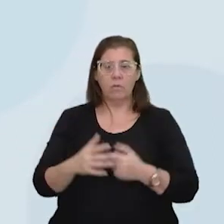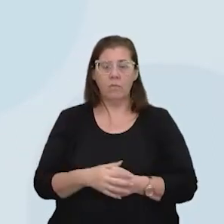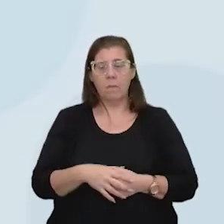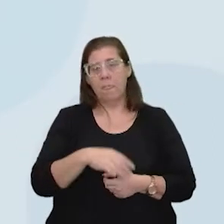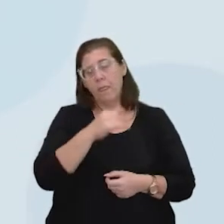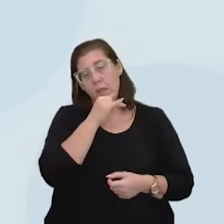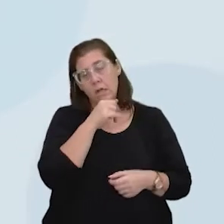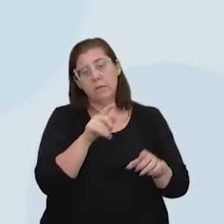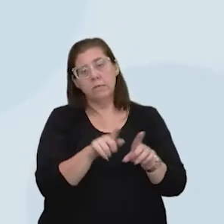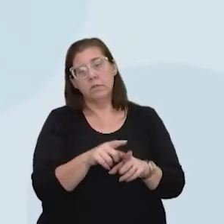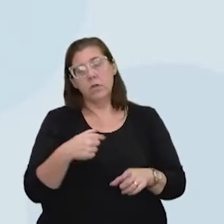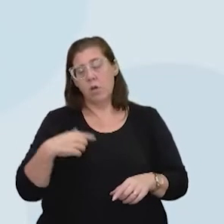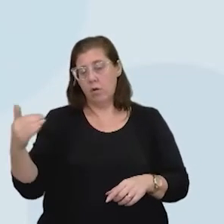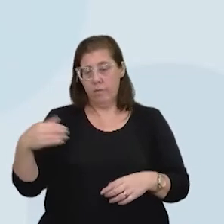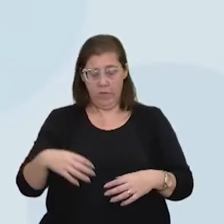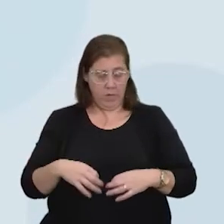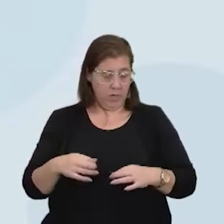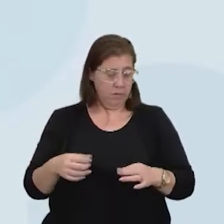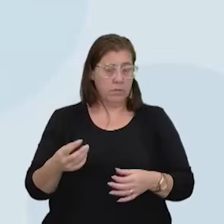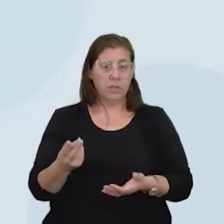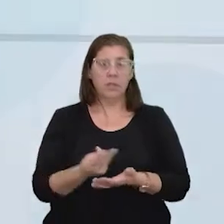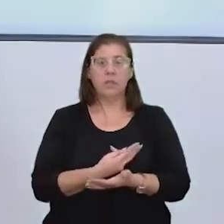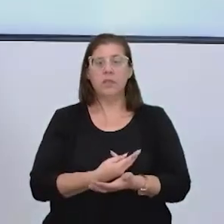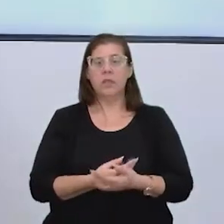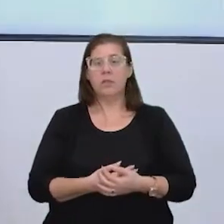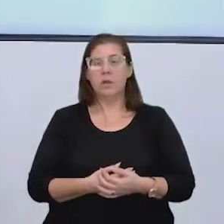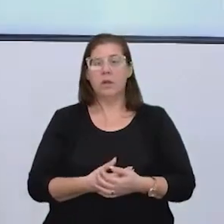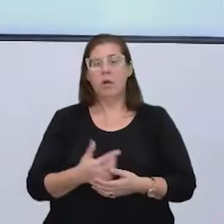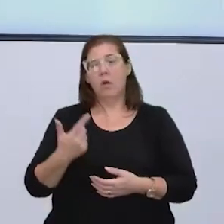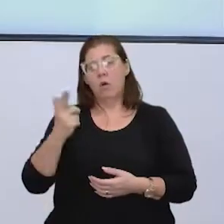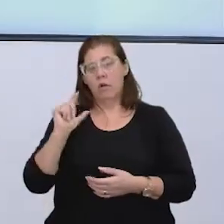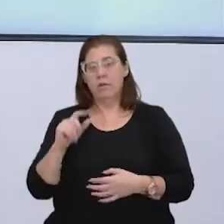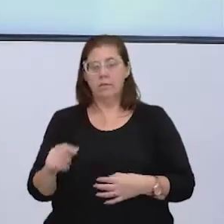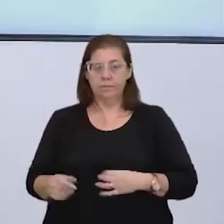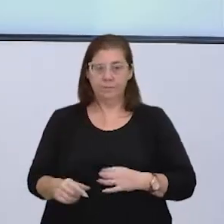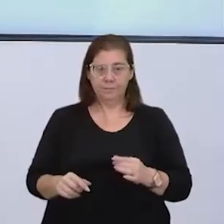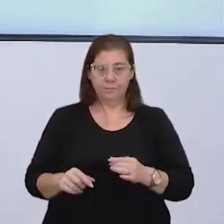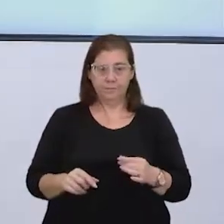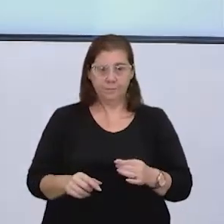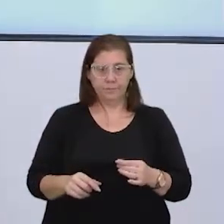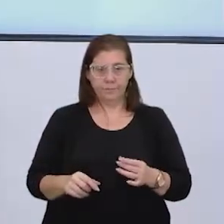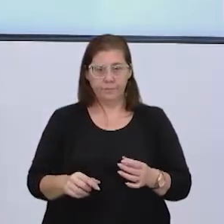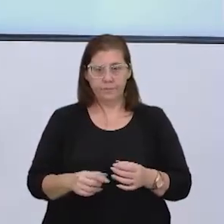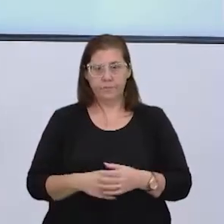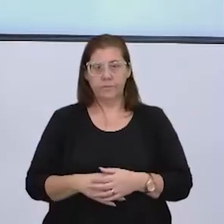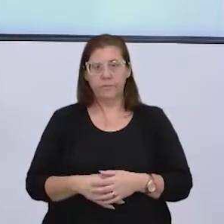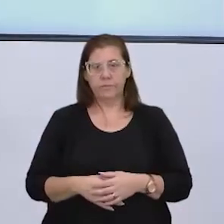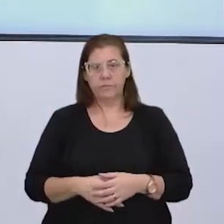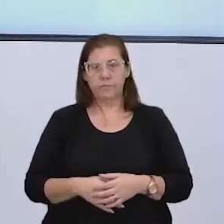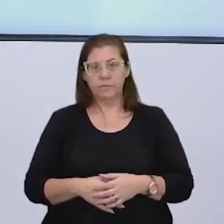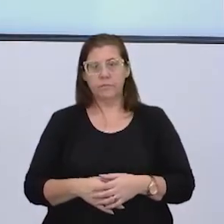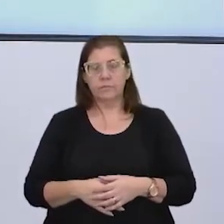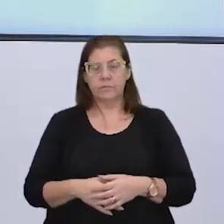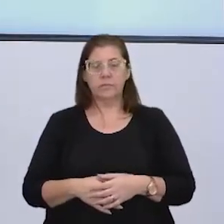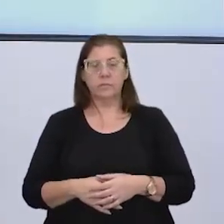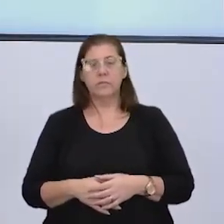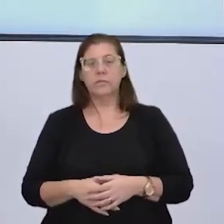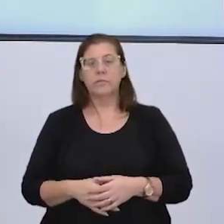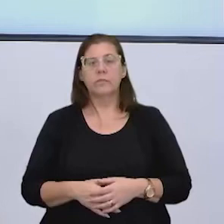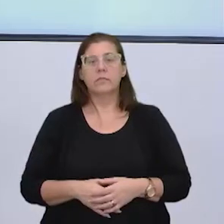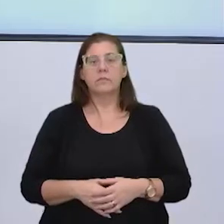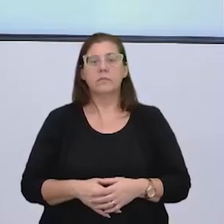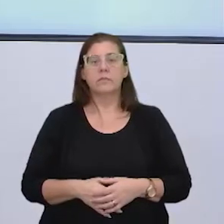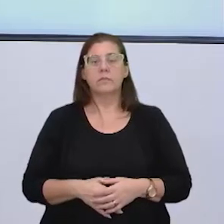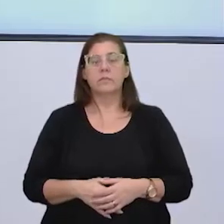exemplo é que eu vim com a camiseta errada, Paloma. Vim com a camiseta errada. Ontem eu estava com a camiseta do Ozzy Osbourne. E o Ozzy